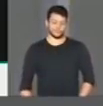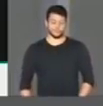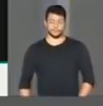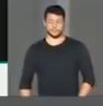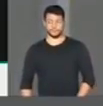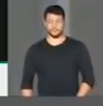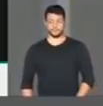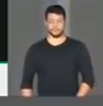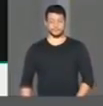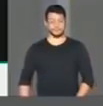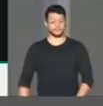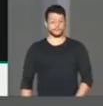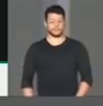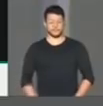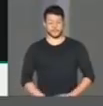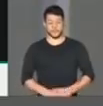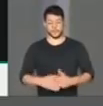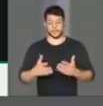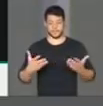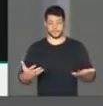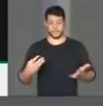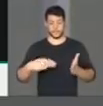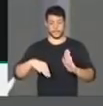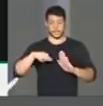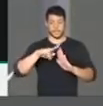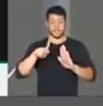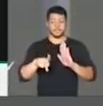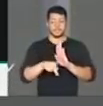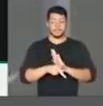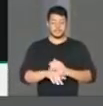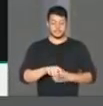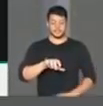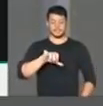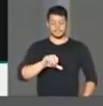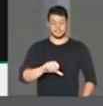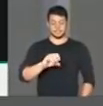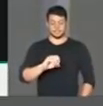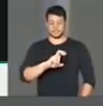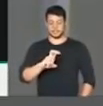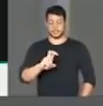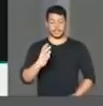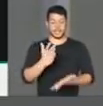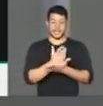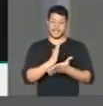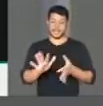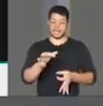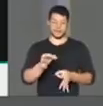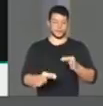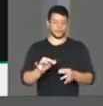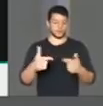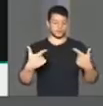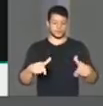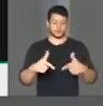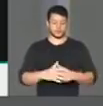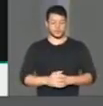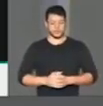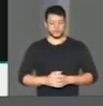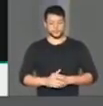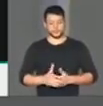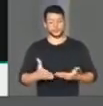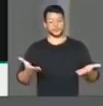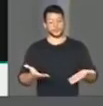Esta medida provisória 905, presidente, ela acaba com a Justiça do Trabalho. Hoje nós tivemos uma reunião